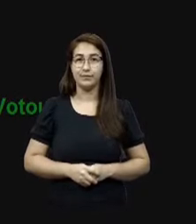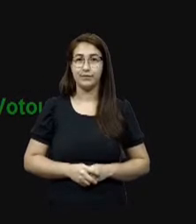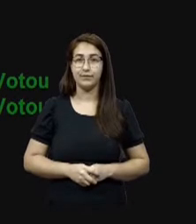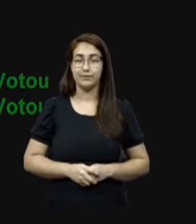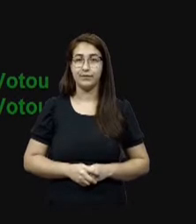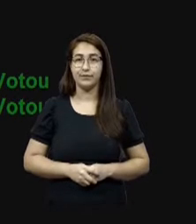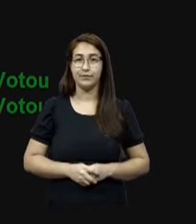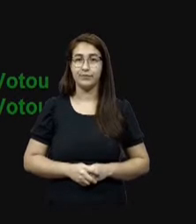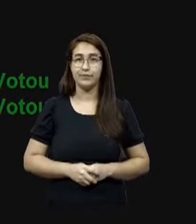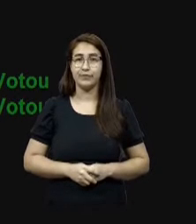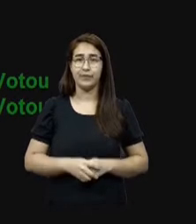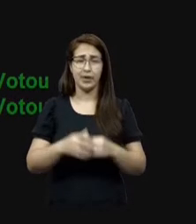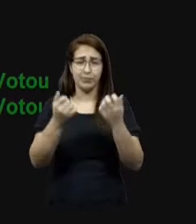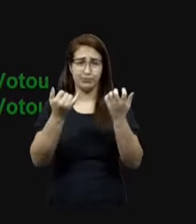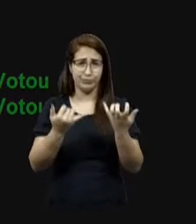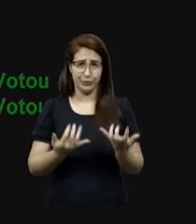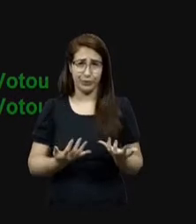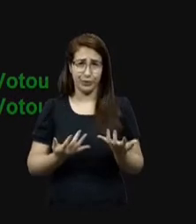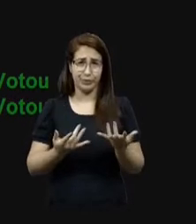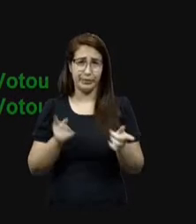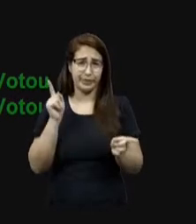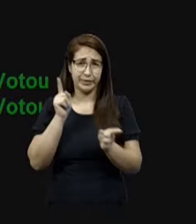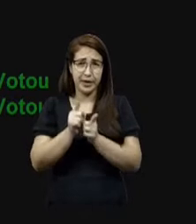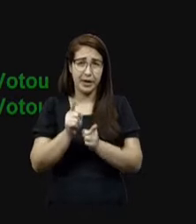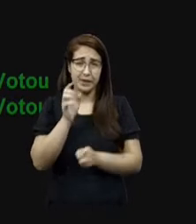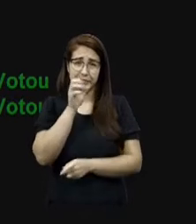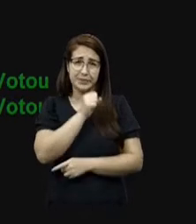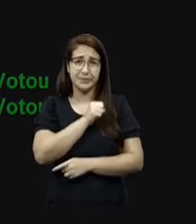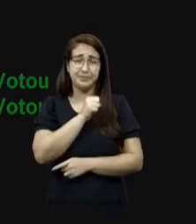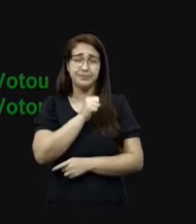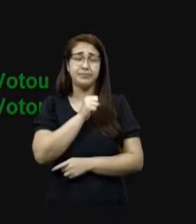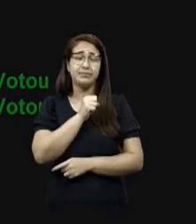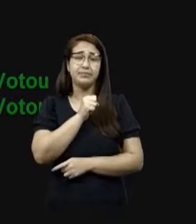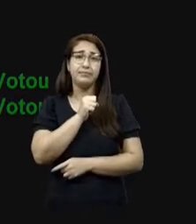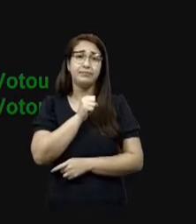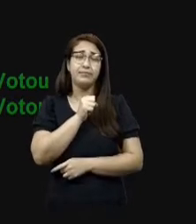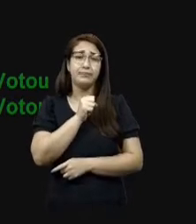Na verdade, só explicando aqui, senhor presidente,